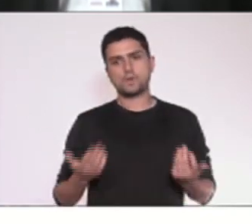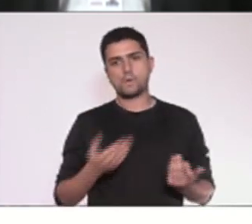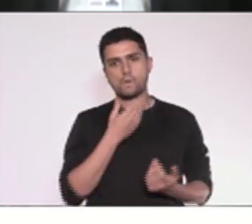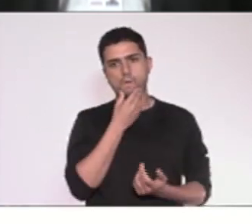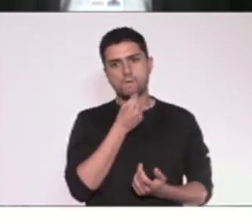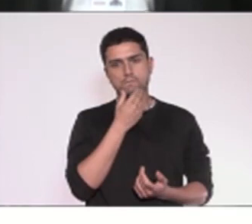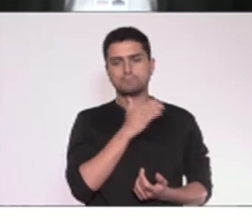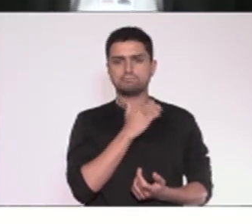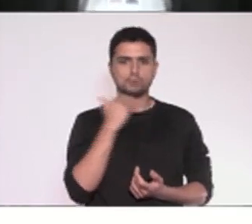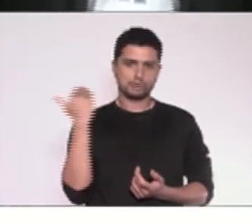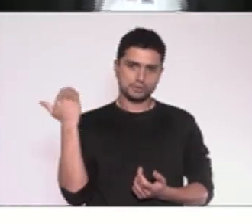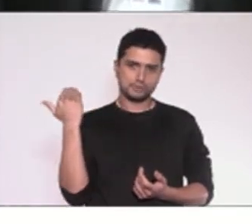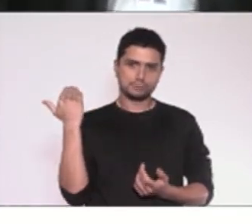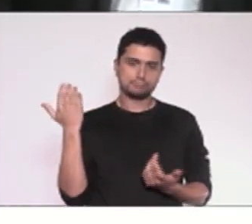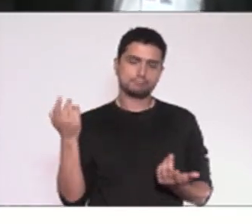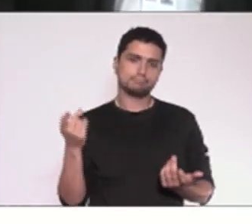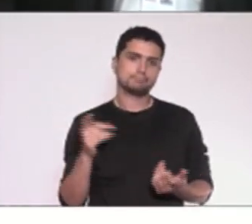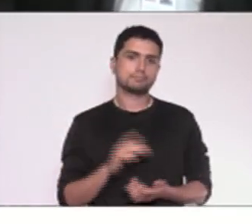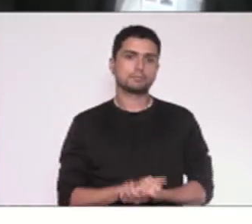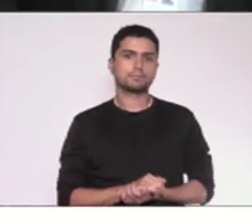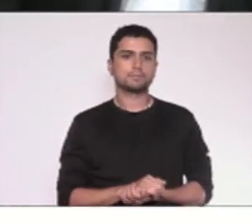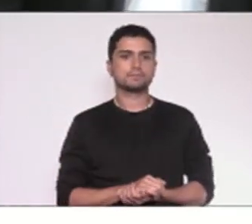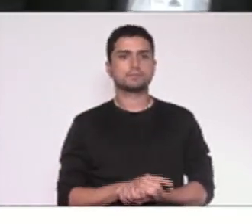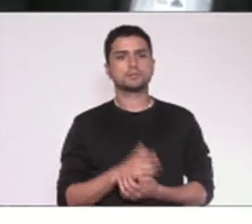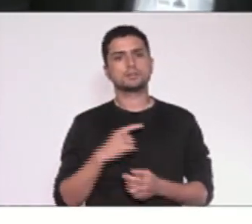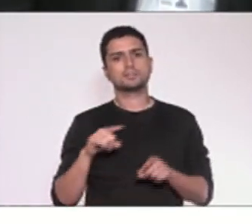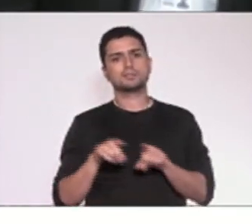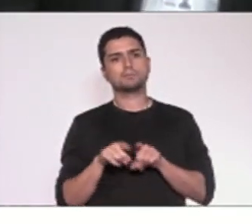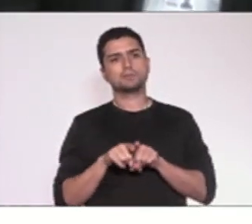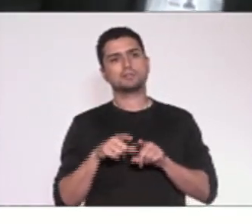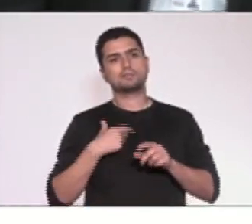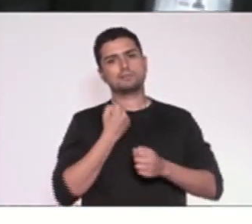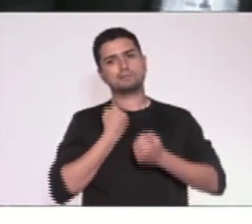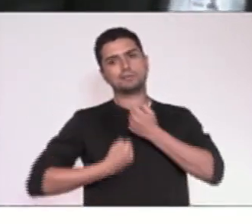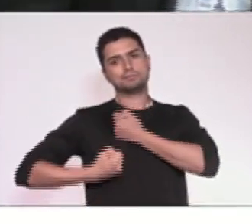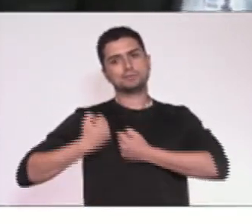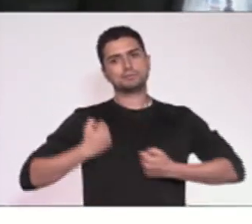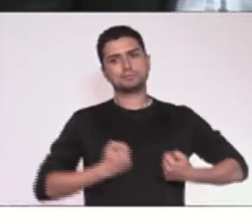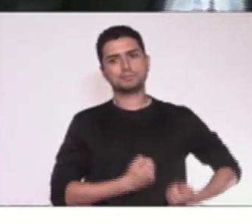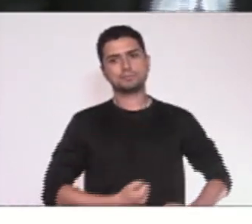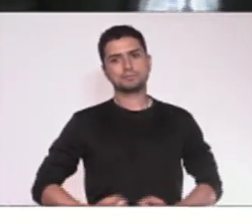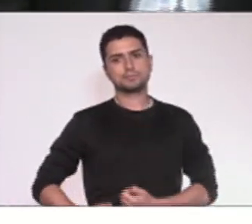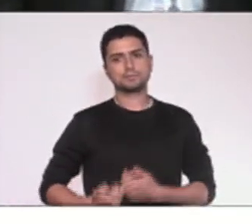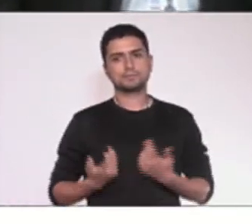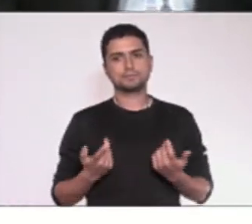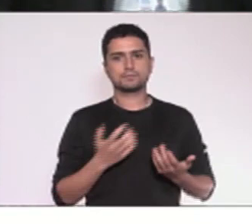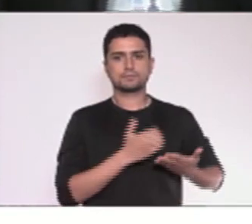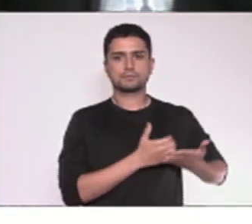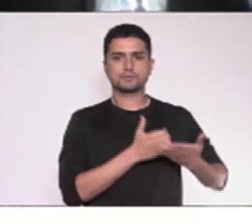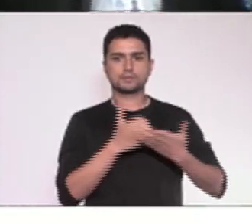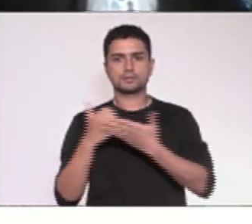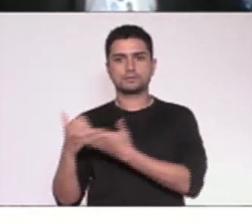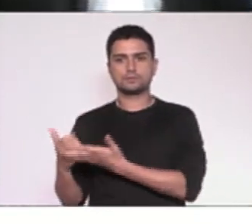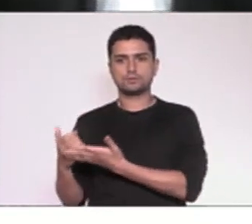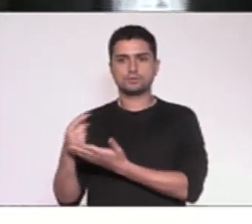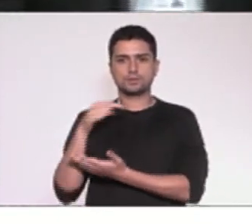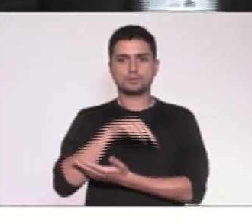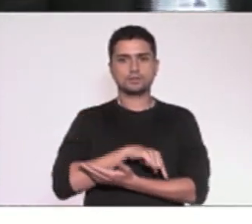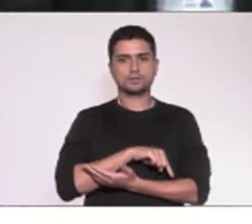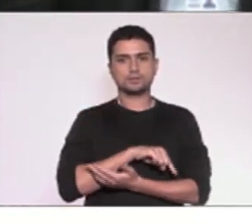morrer e ter seu corpo mutilado, daqui até Minas Gerais, reza a história, a lenda,